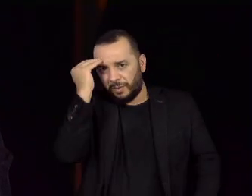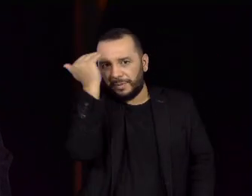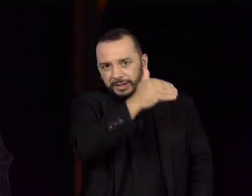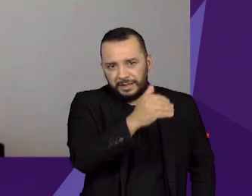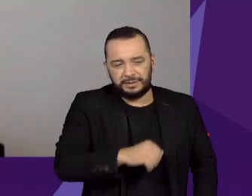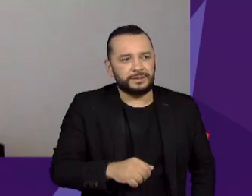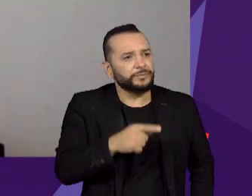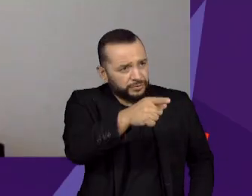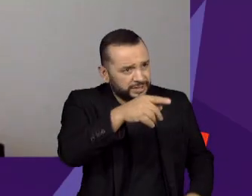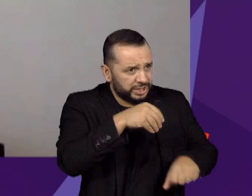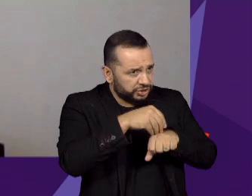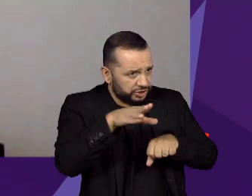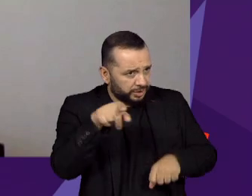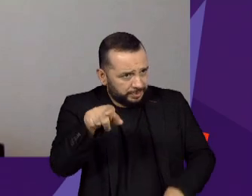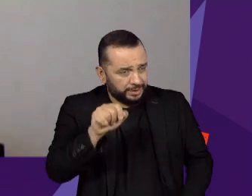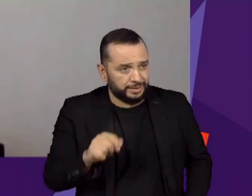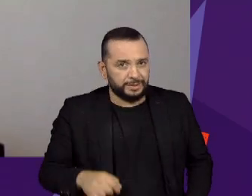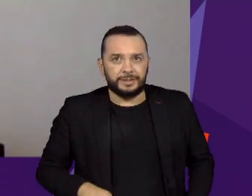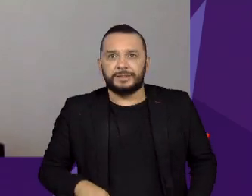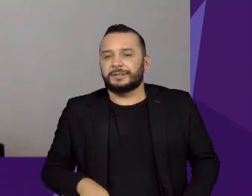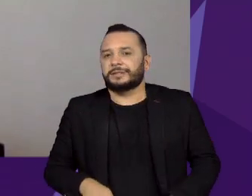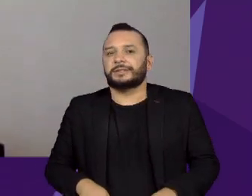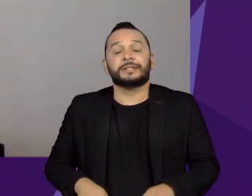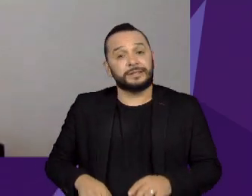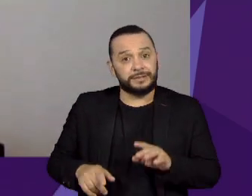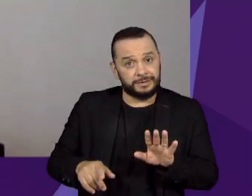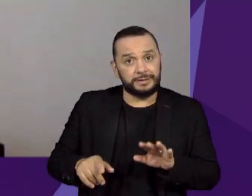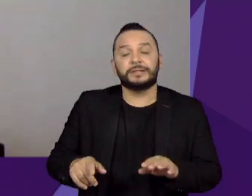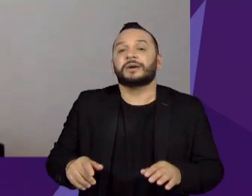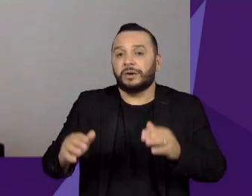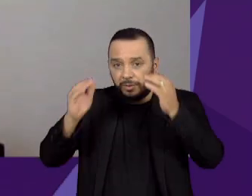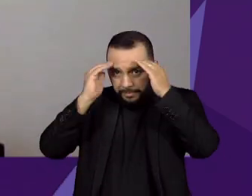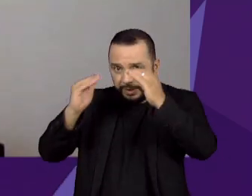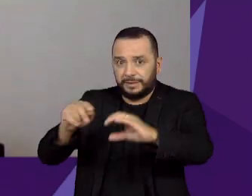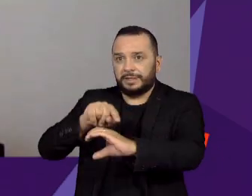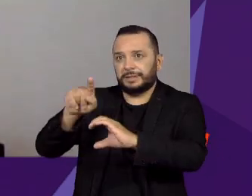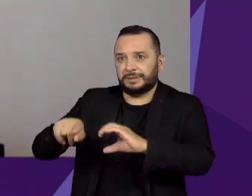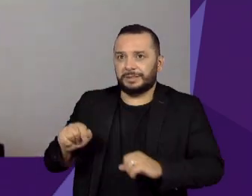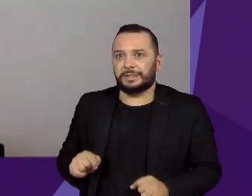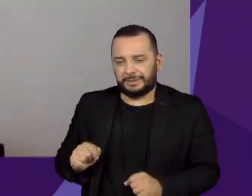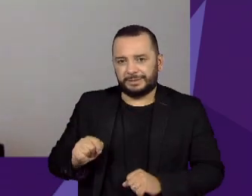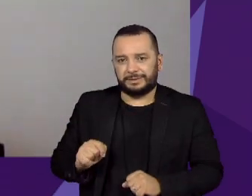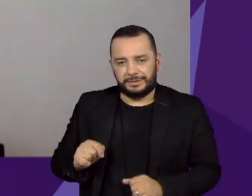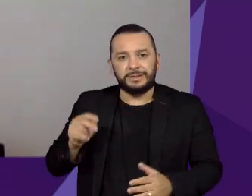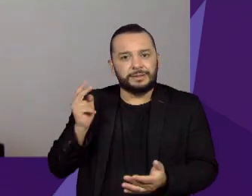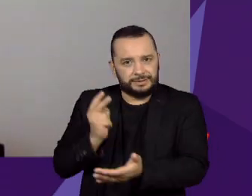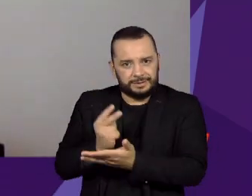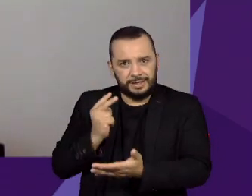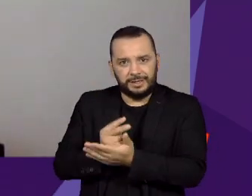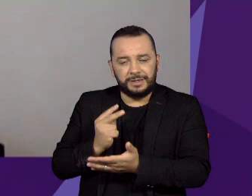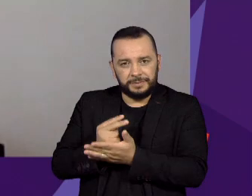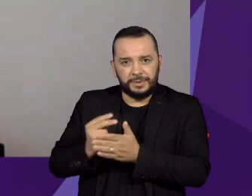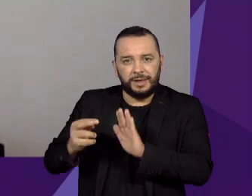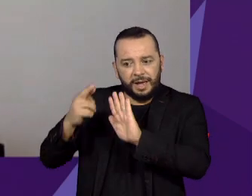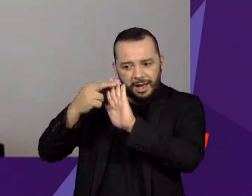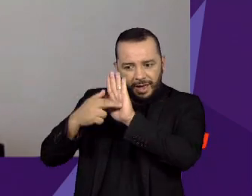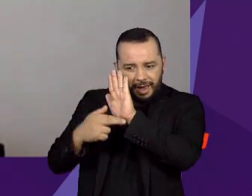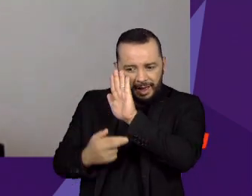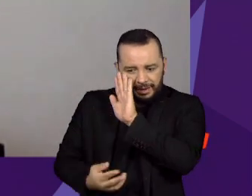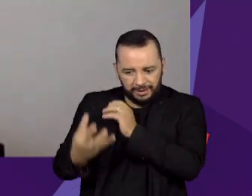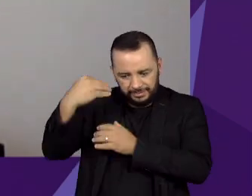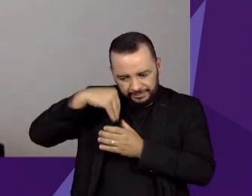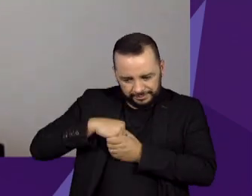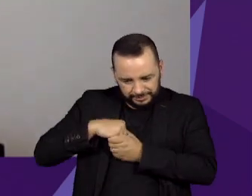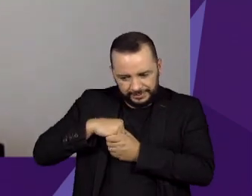então. Não saia de perto da ciência. Não negocie seus valores. Permaneça